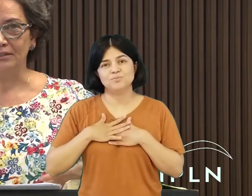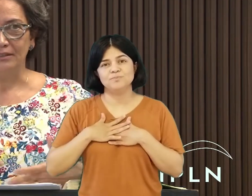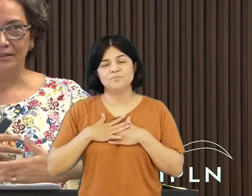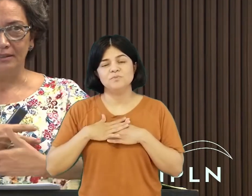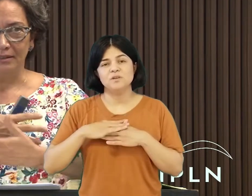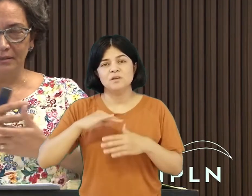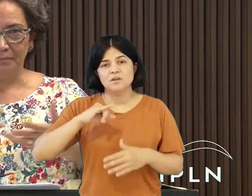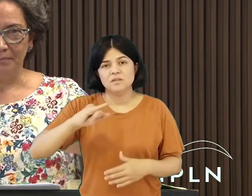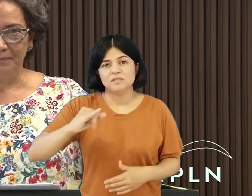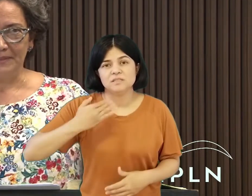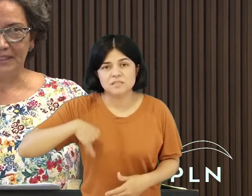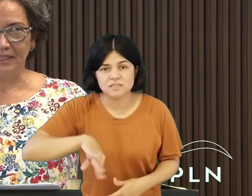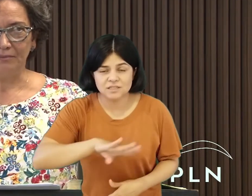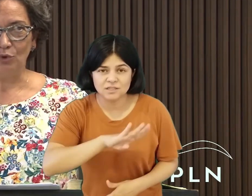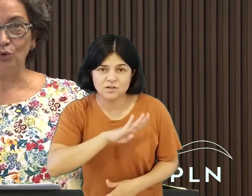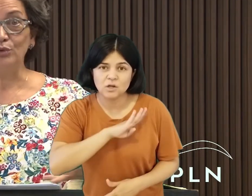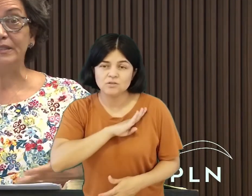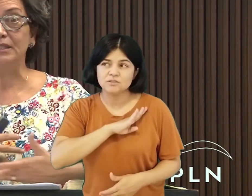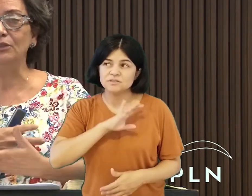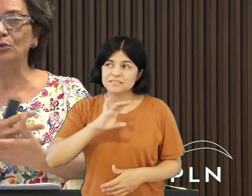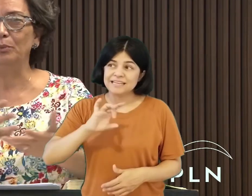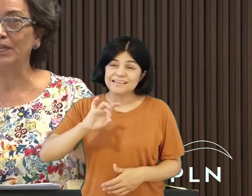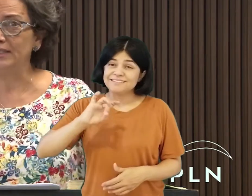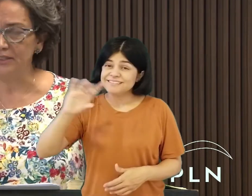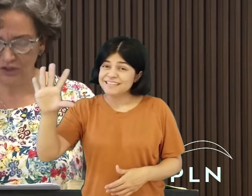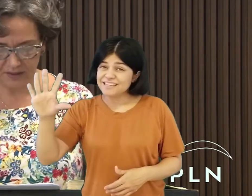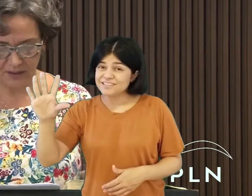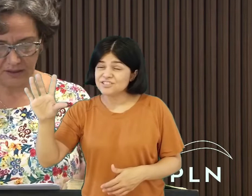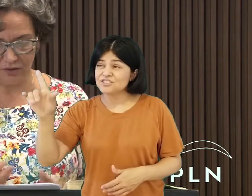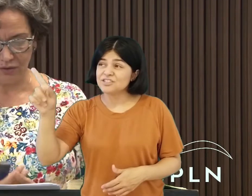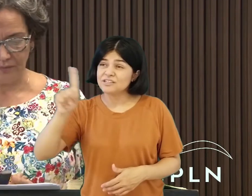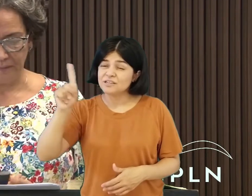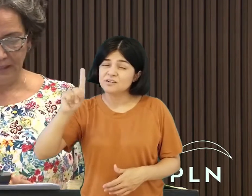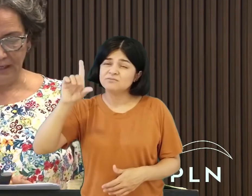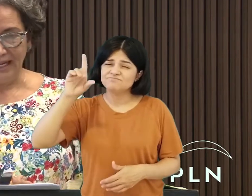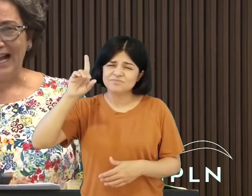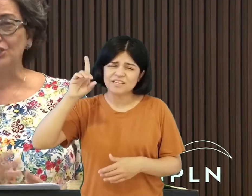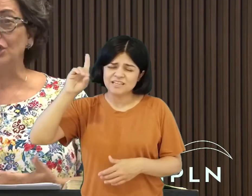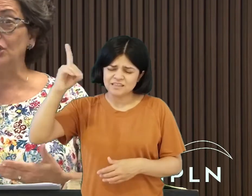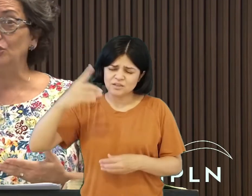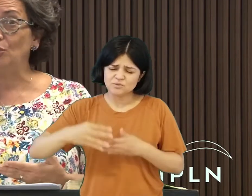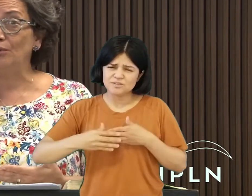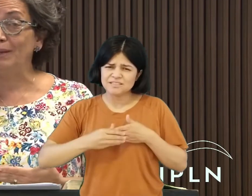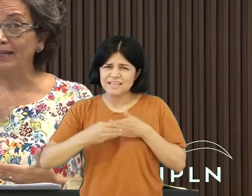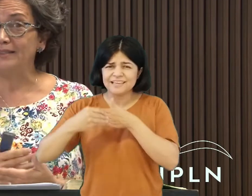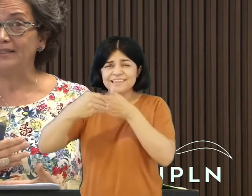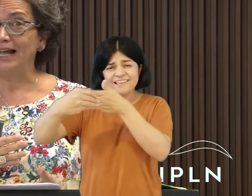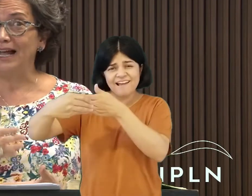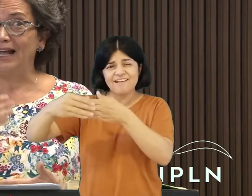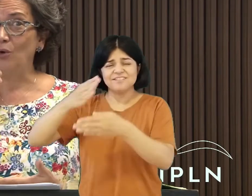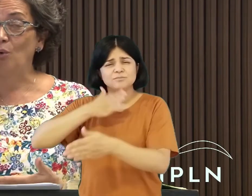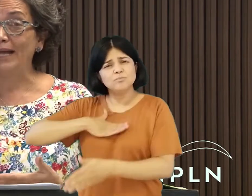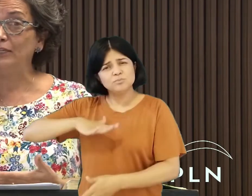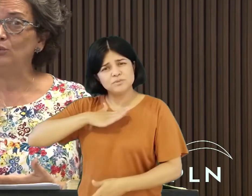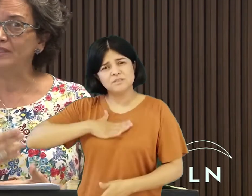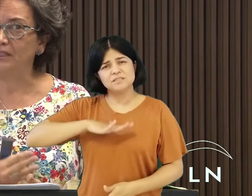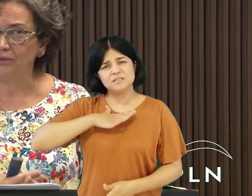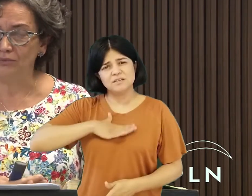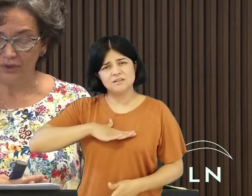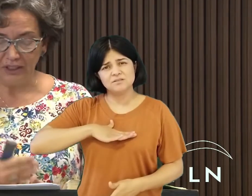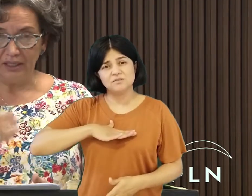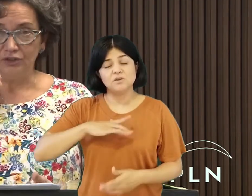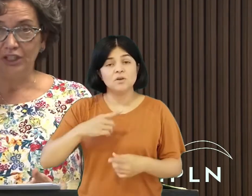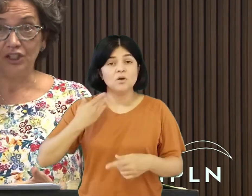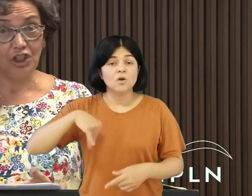deixa ser conduzido por esse descanso, a gente começa com a